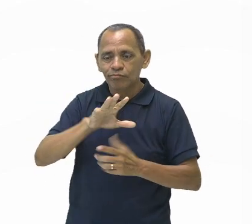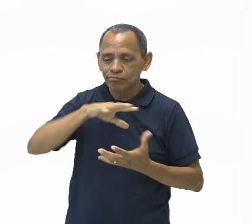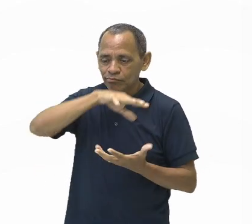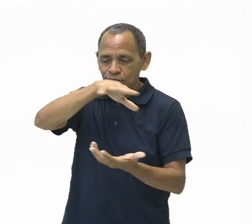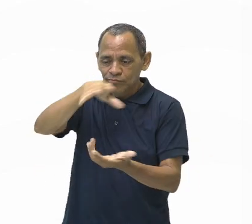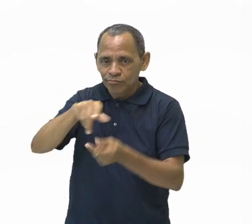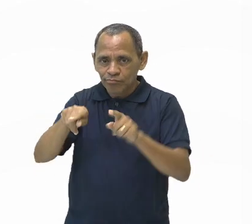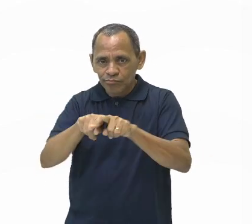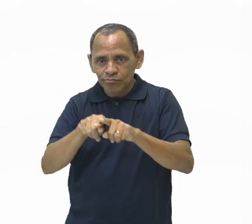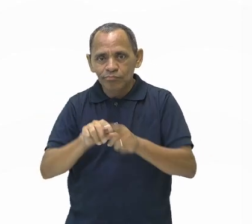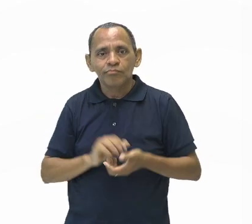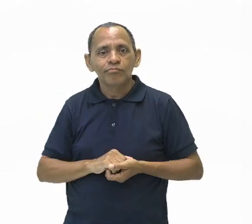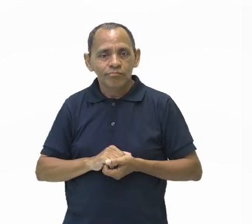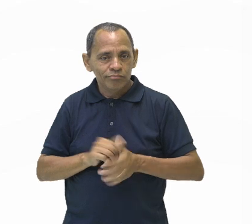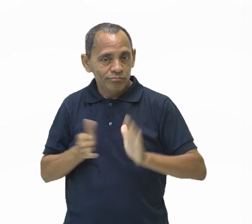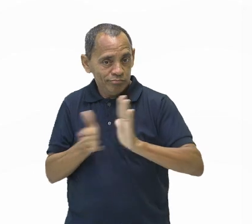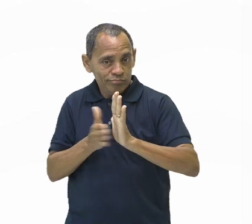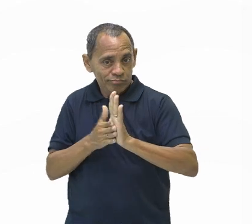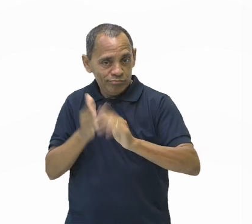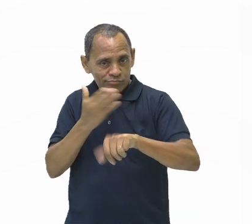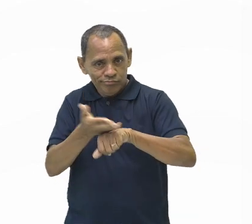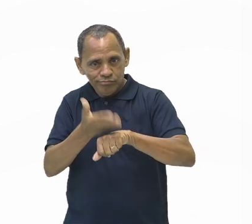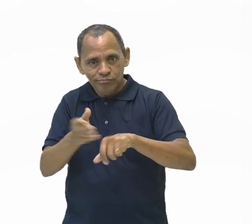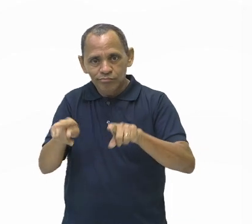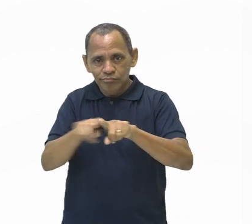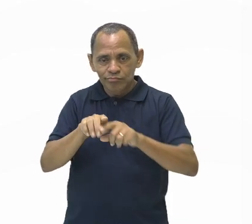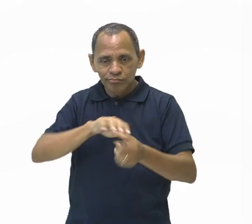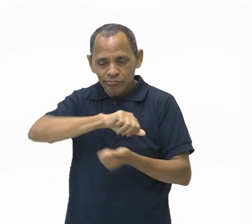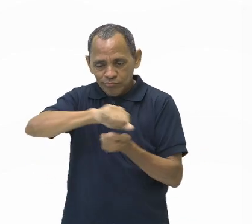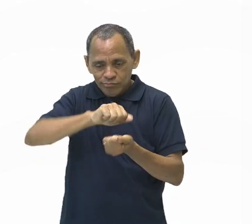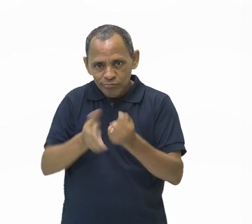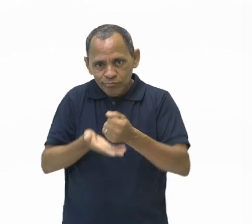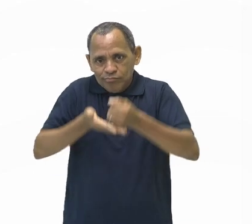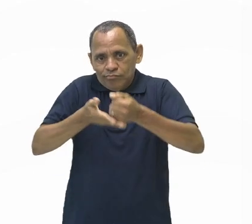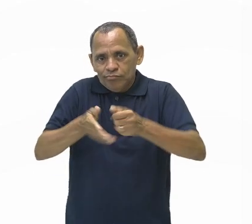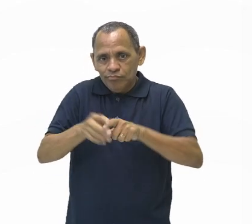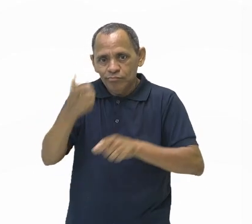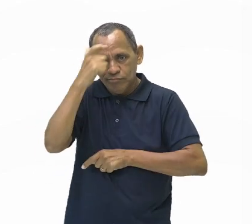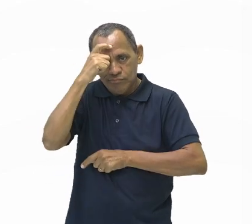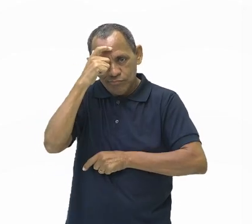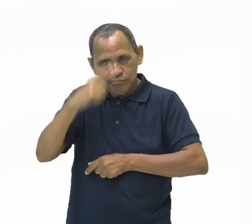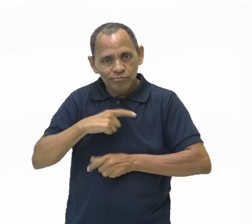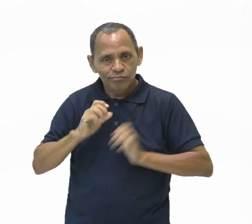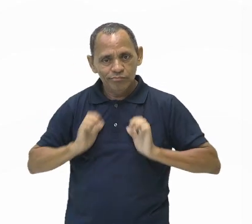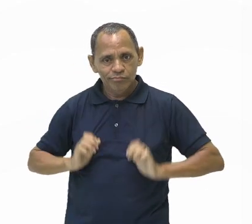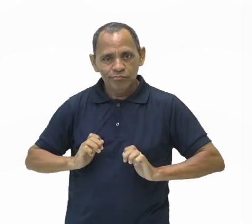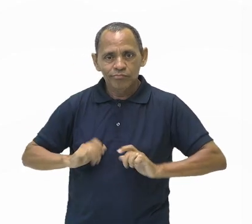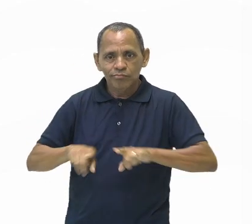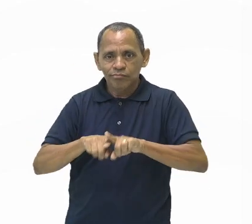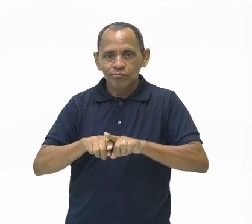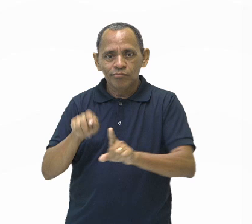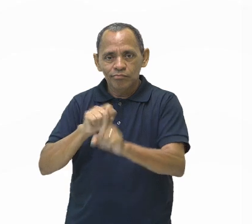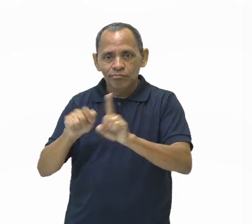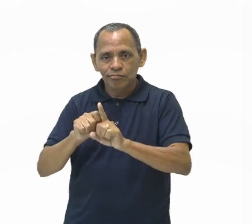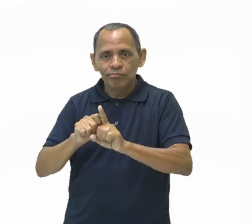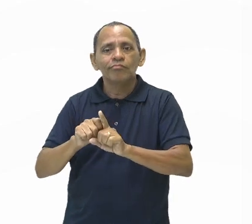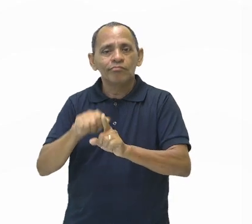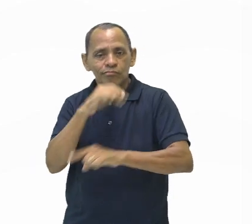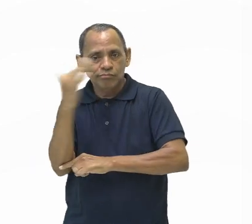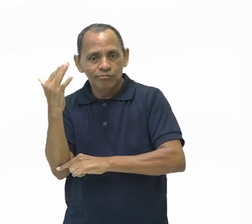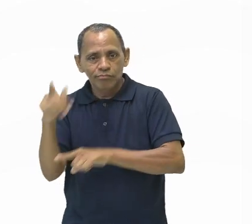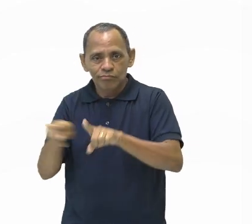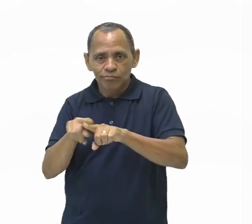global. Proposição de práticas sustentáveis com consciência e ética socioambiental. E